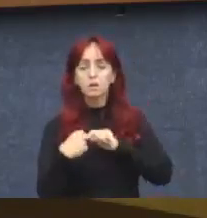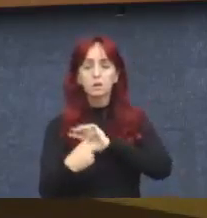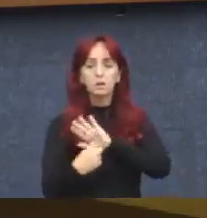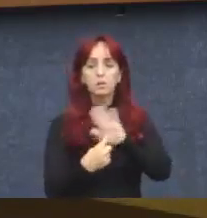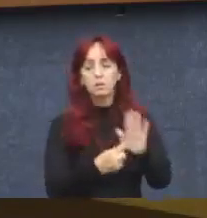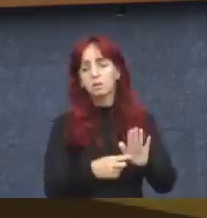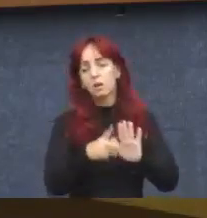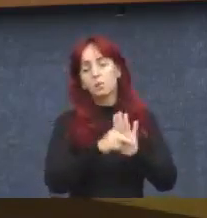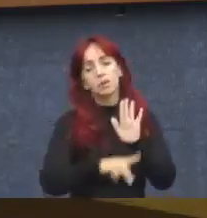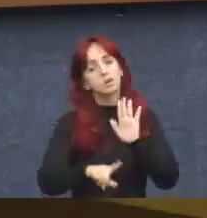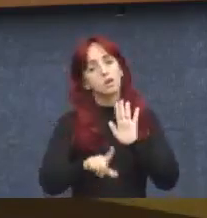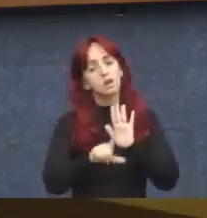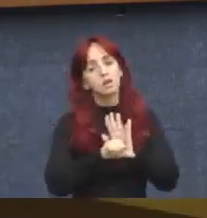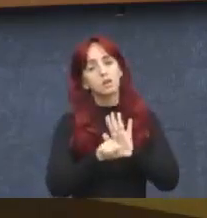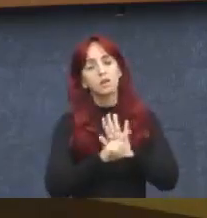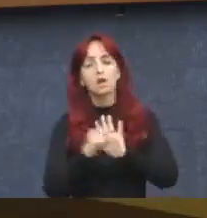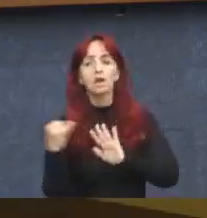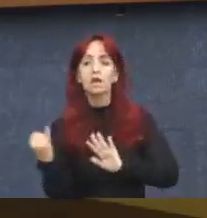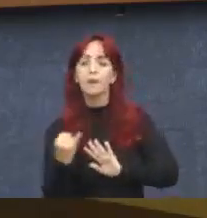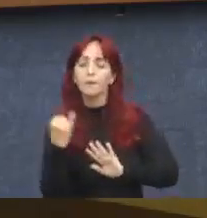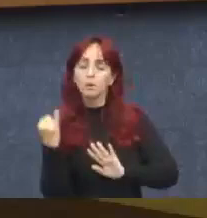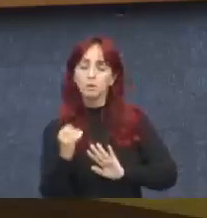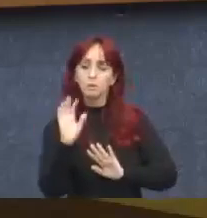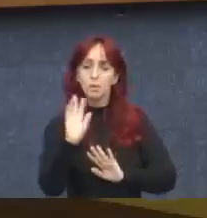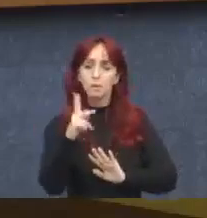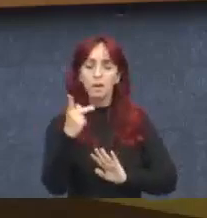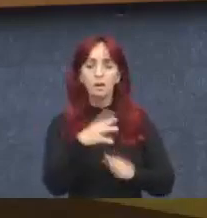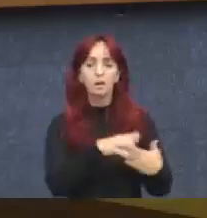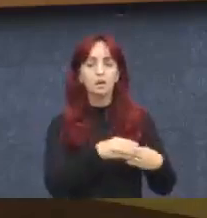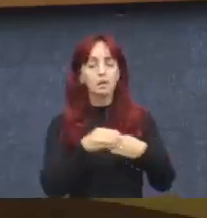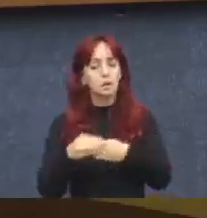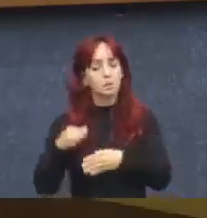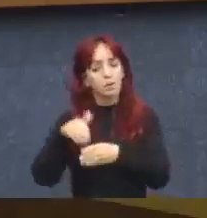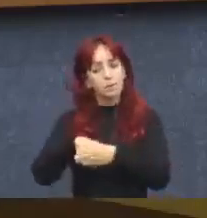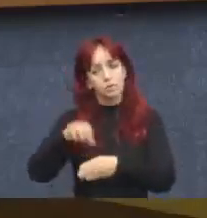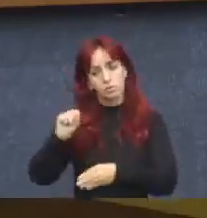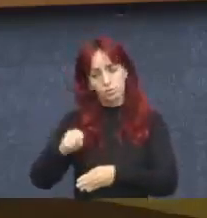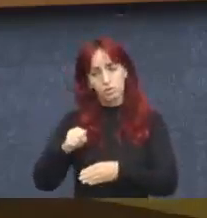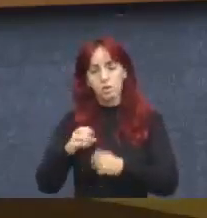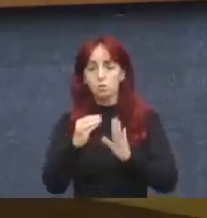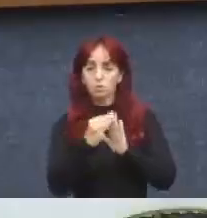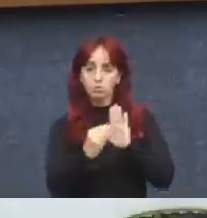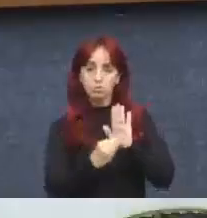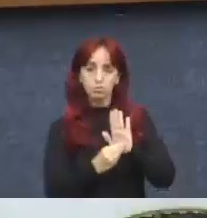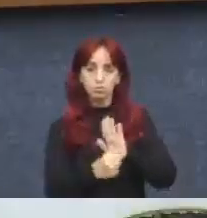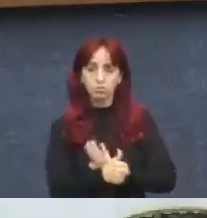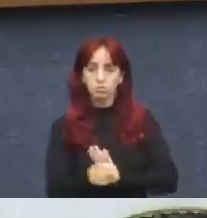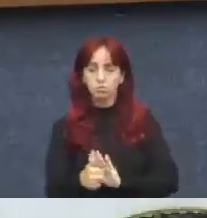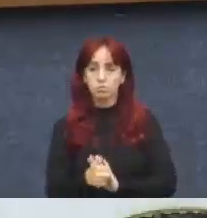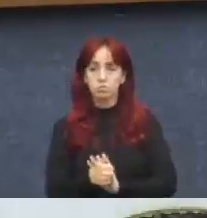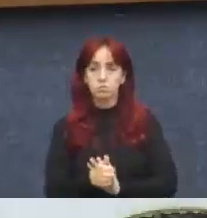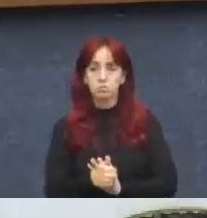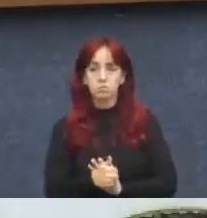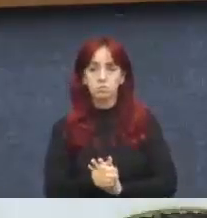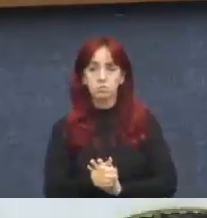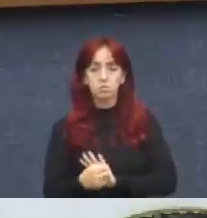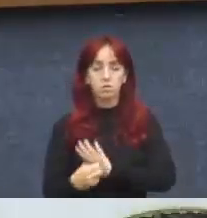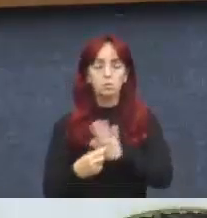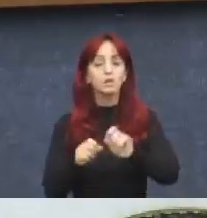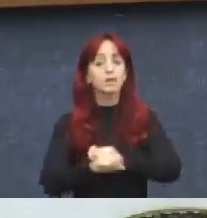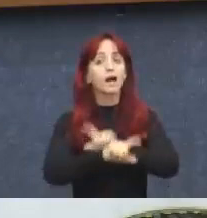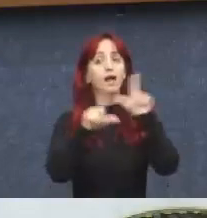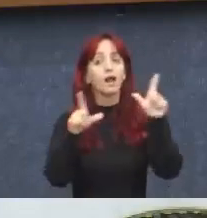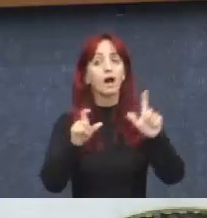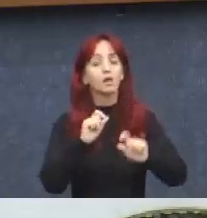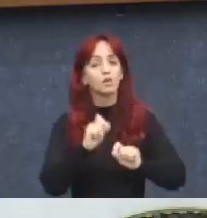esse projeto que é importante para os jornaleiros de Belo Horizonte. Então, encaminhar o voto sim ao substitutivo. Deixar claro, né, vereador, como tinha dito